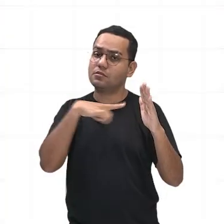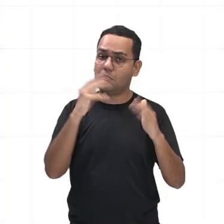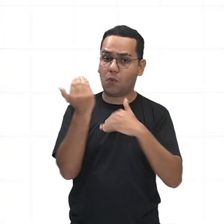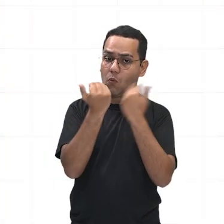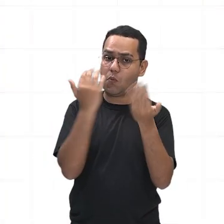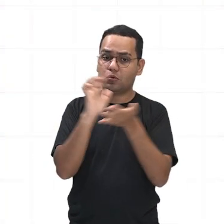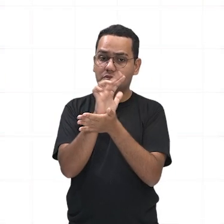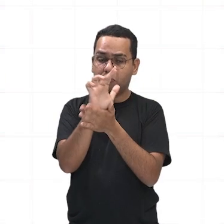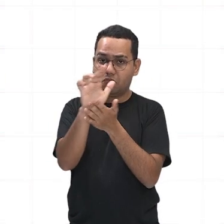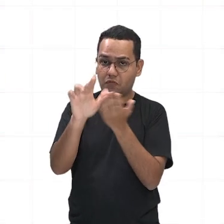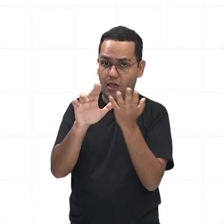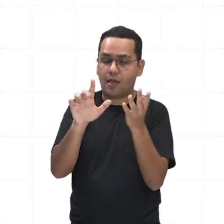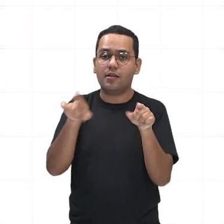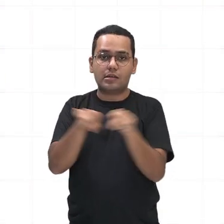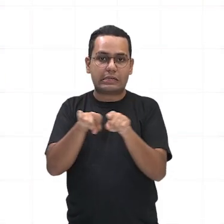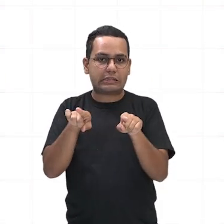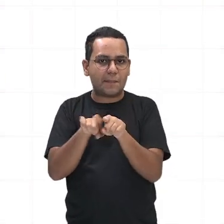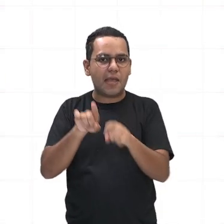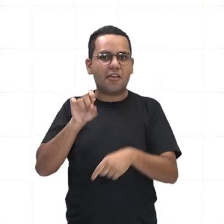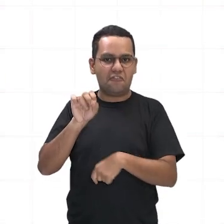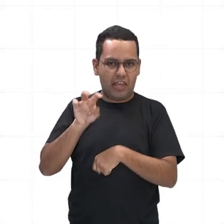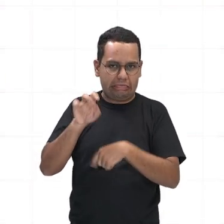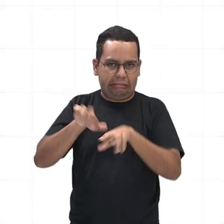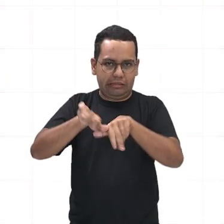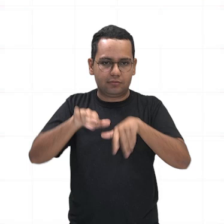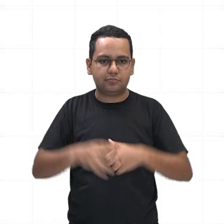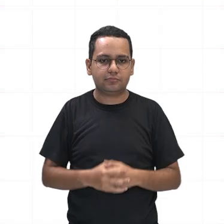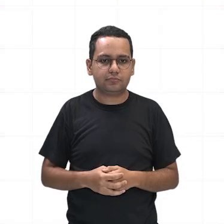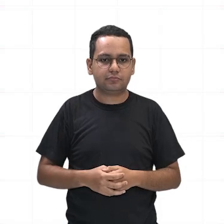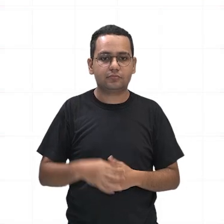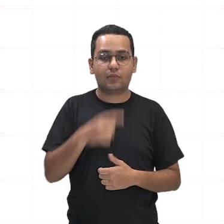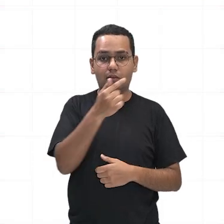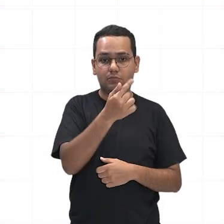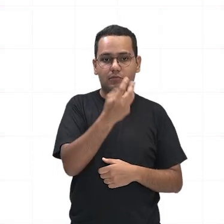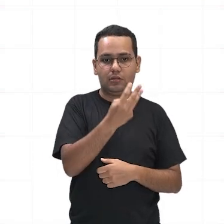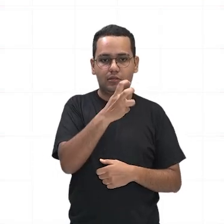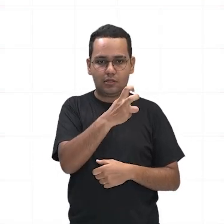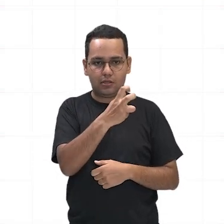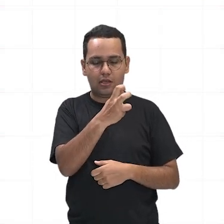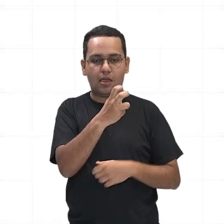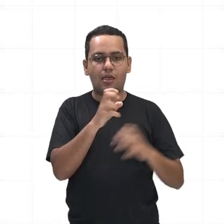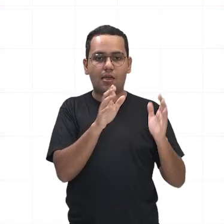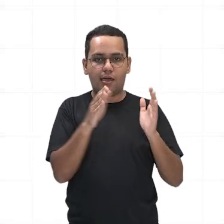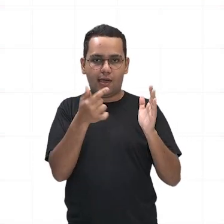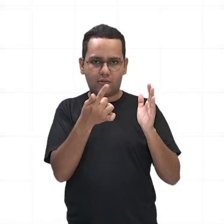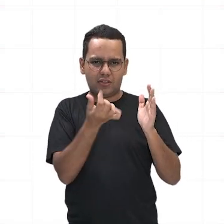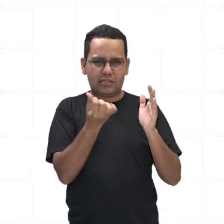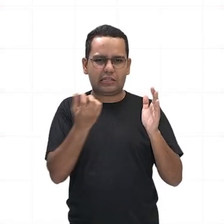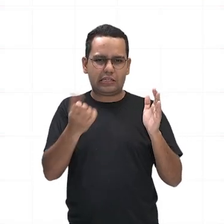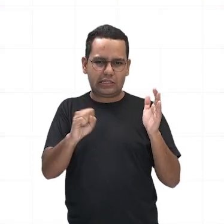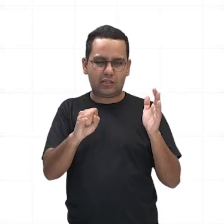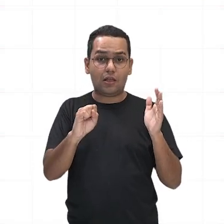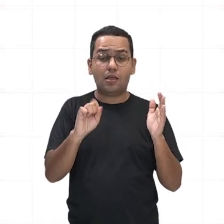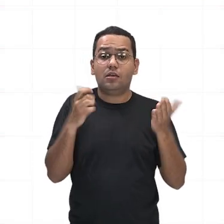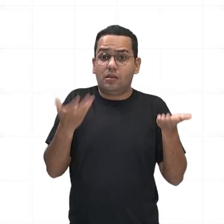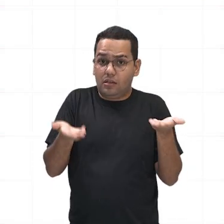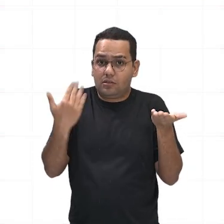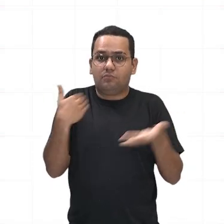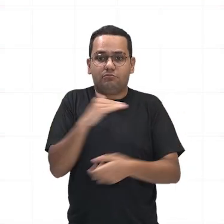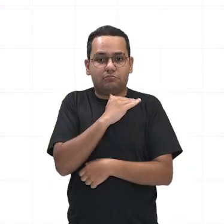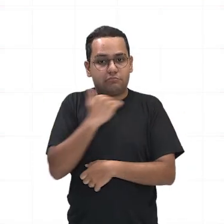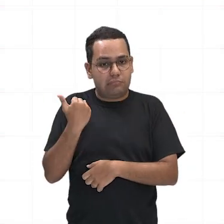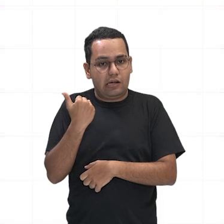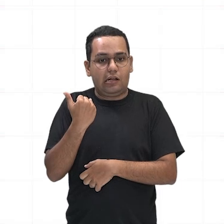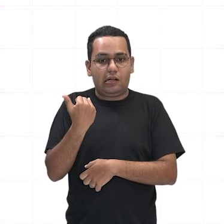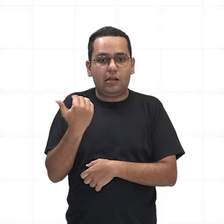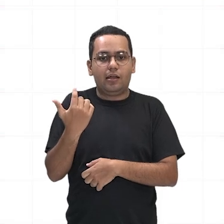Acompanha ali comigo, olha só, entre 235 a 268, os assassinatos se tornaram critérios